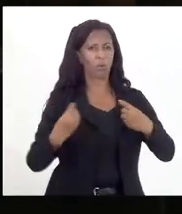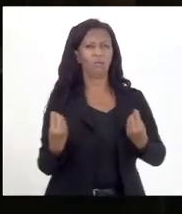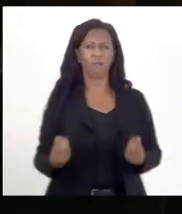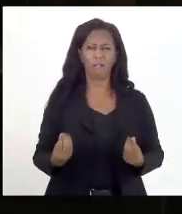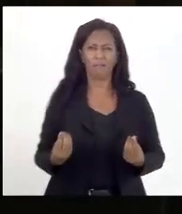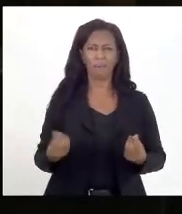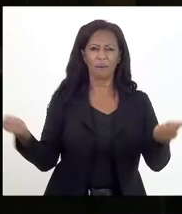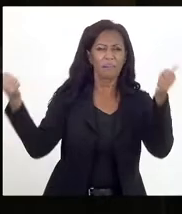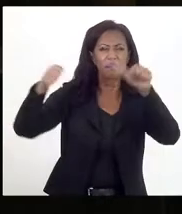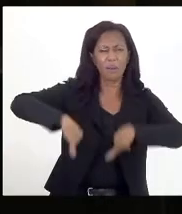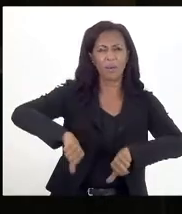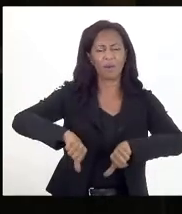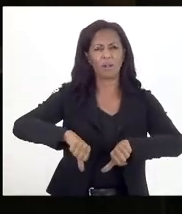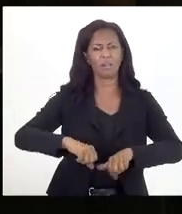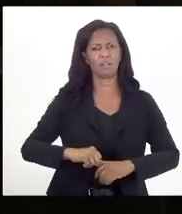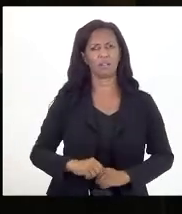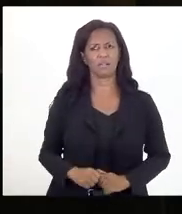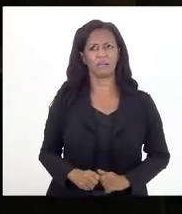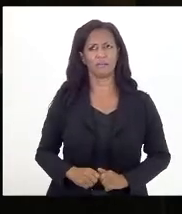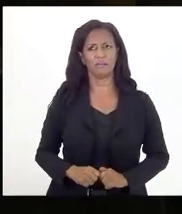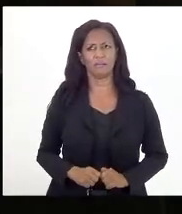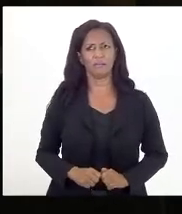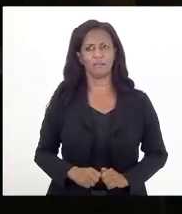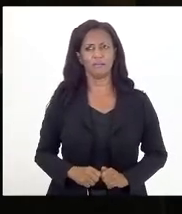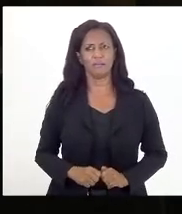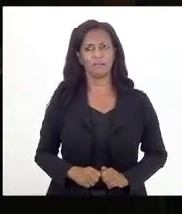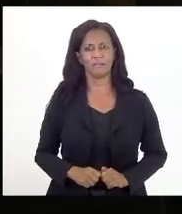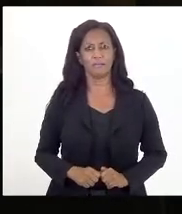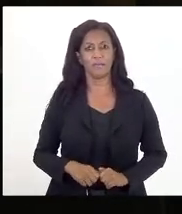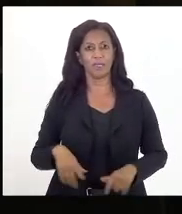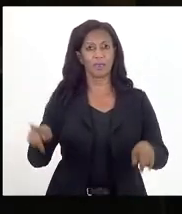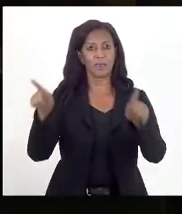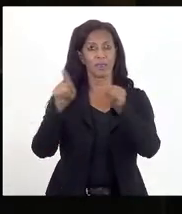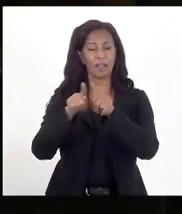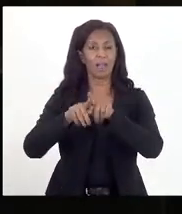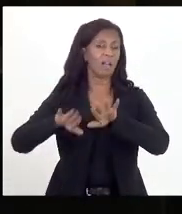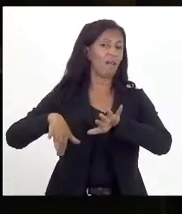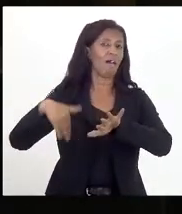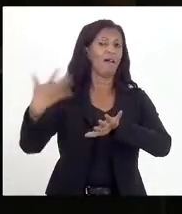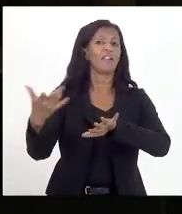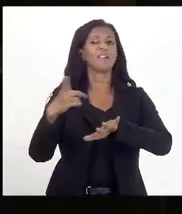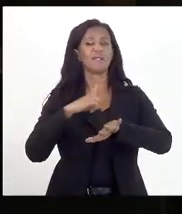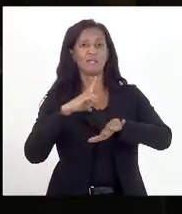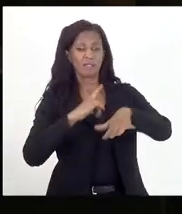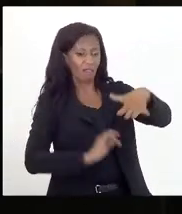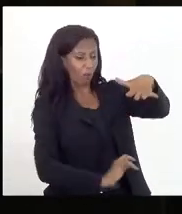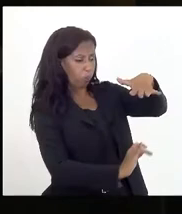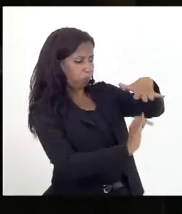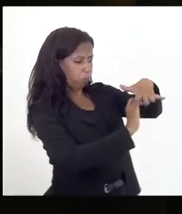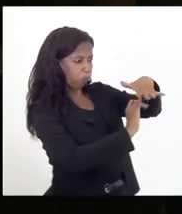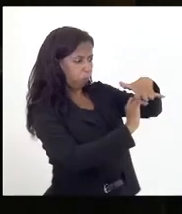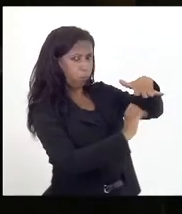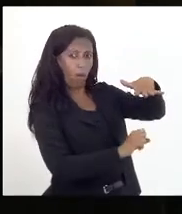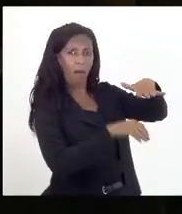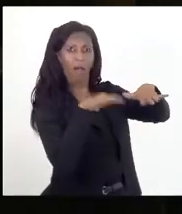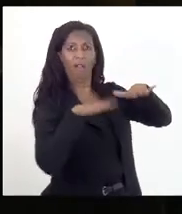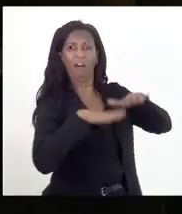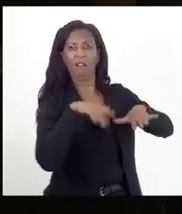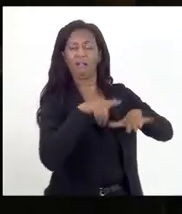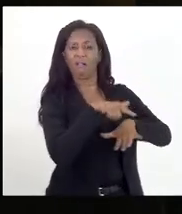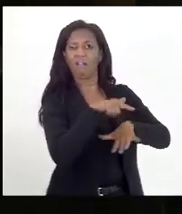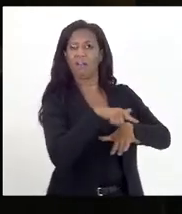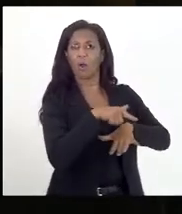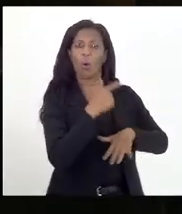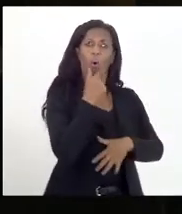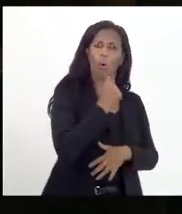o pior o que ainda que exista tal instituição que ainda que existam tá o